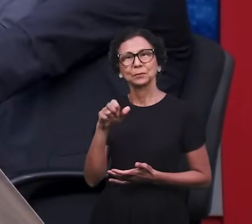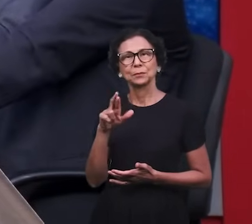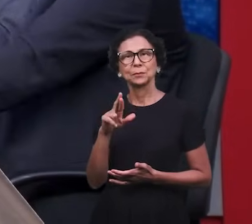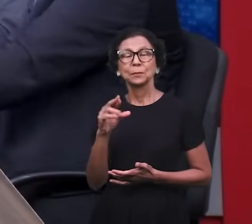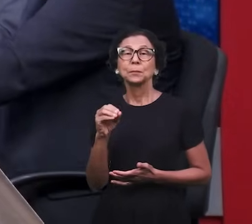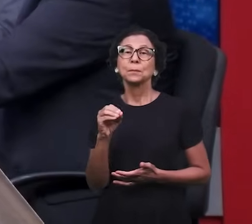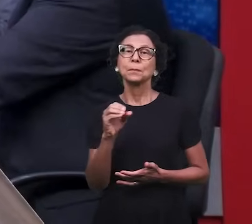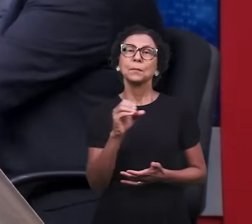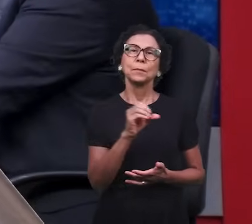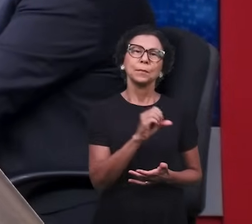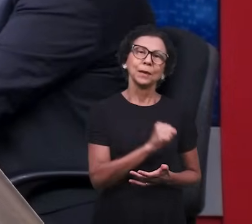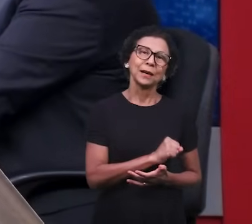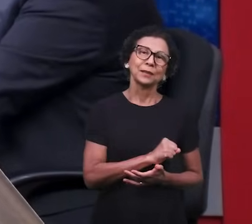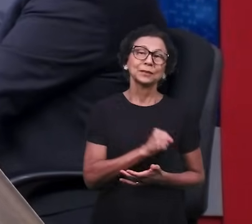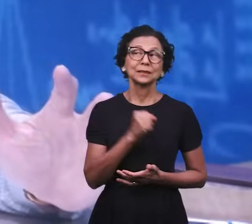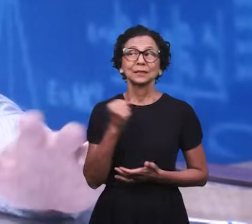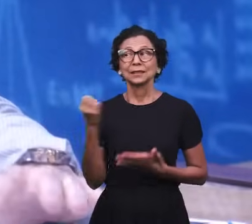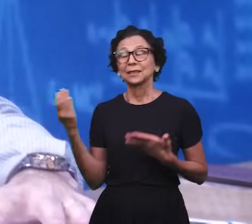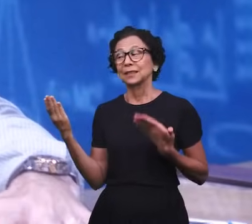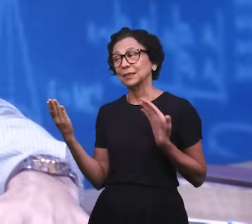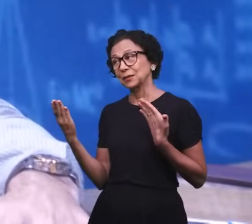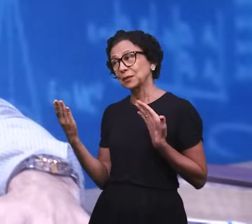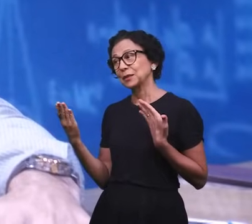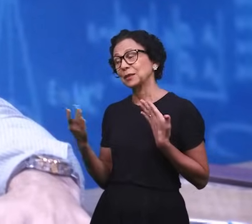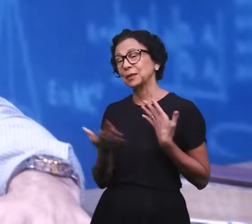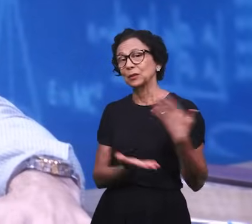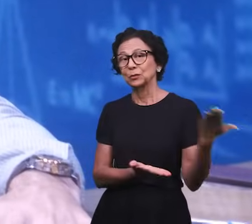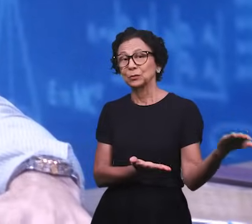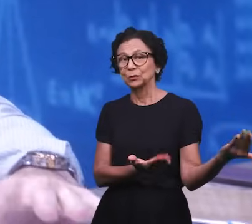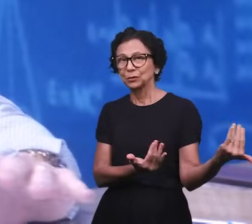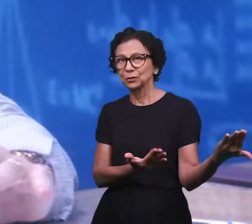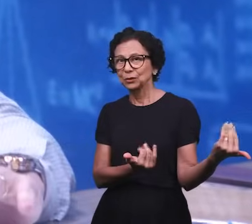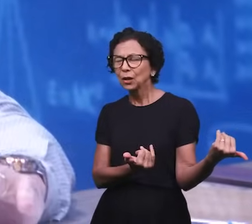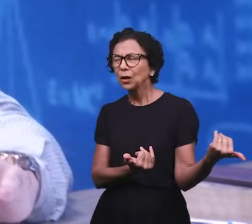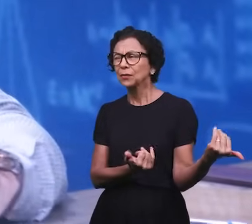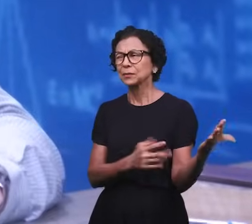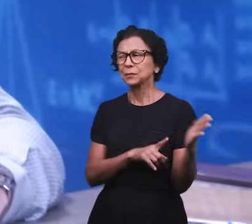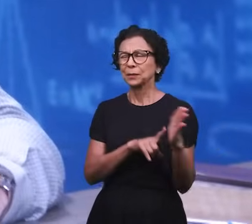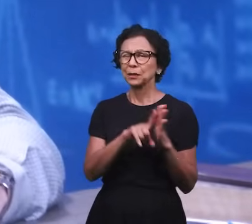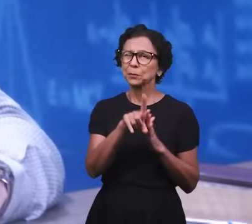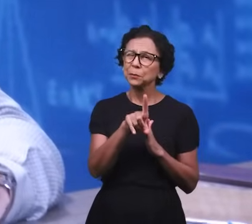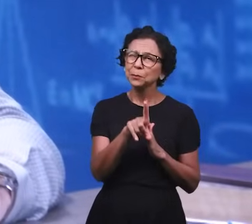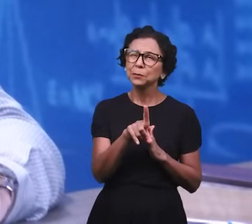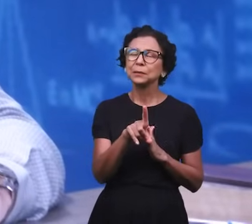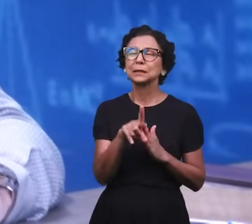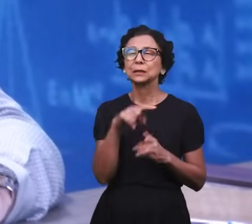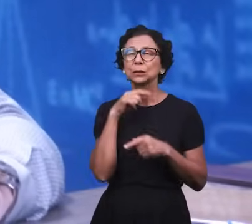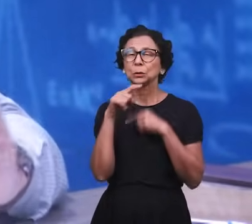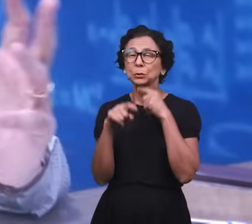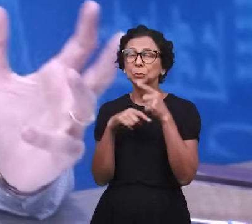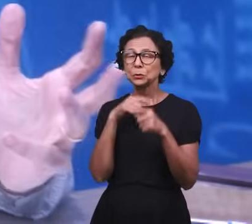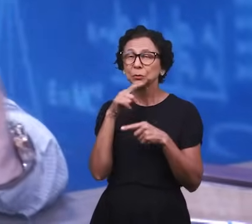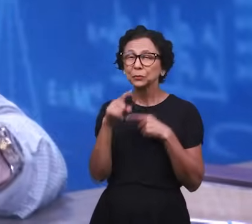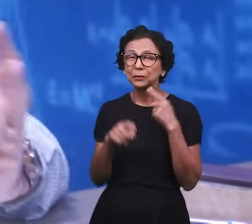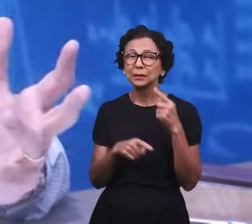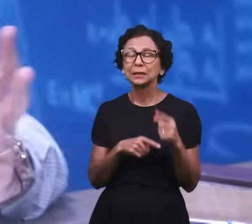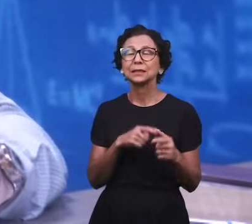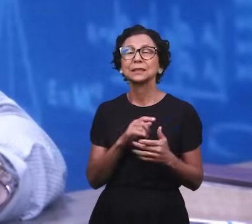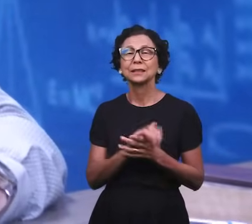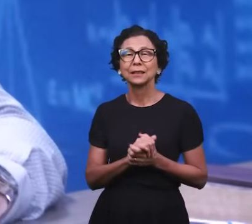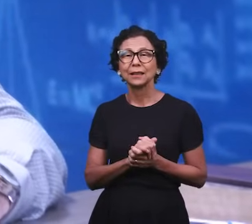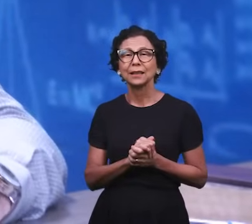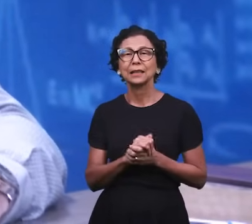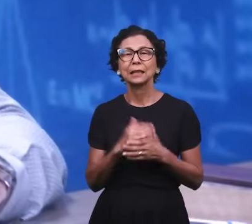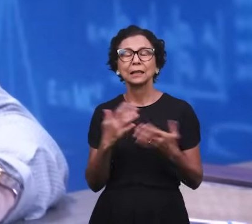pastor, envolvendo jovens, né? Nós temos uma pergunta em relação a algumas coisas que nós discutimos nos